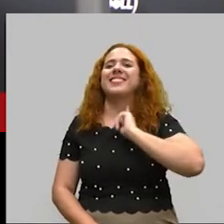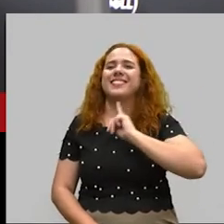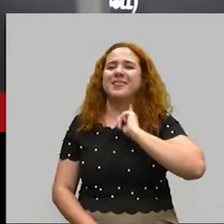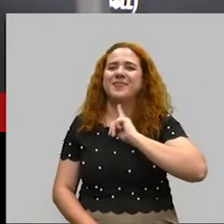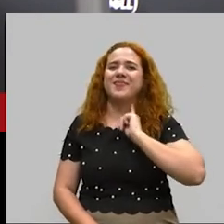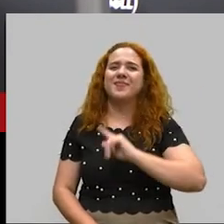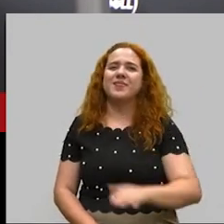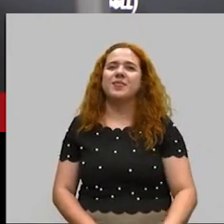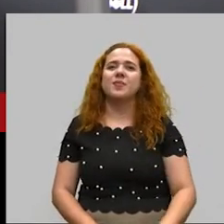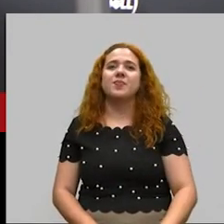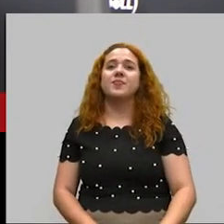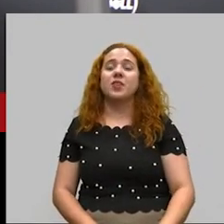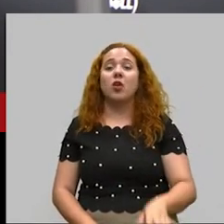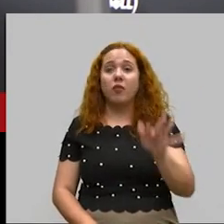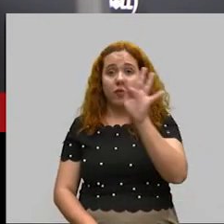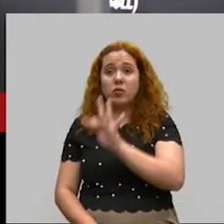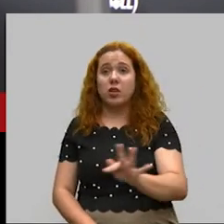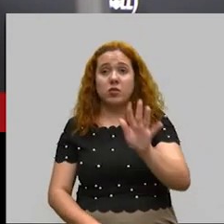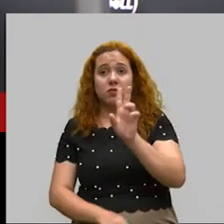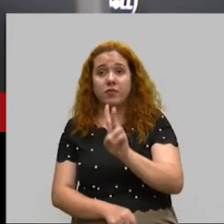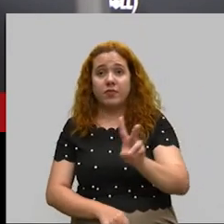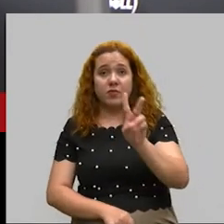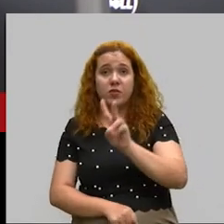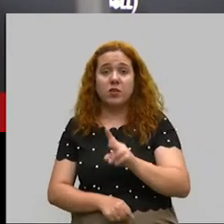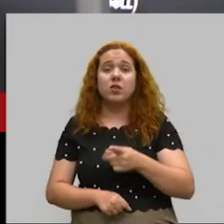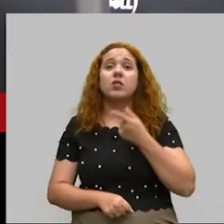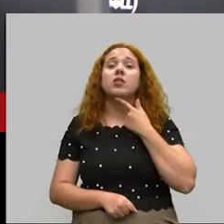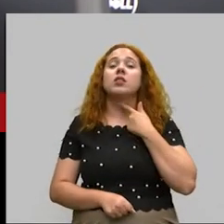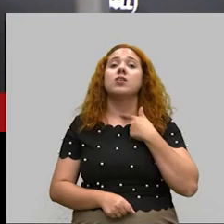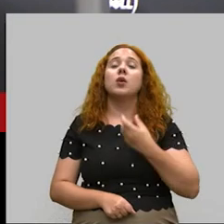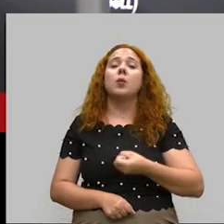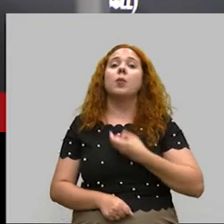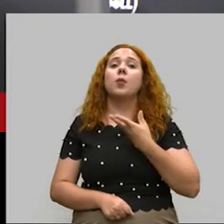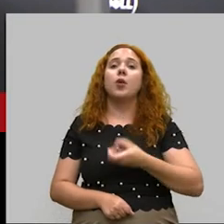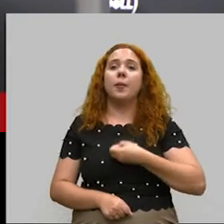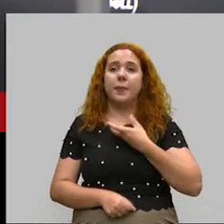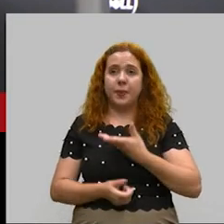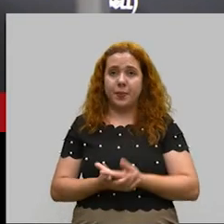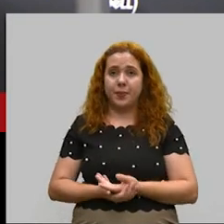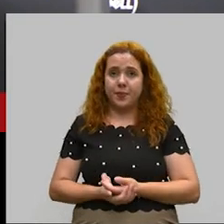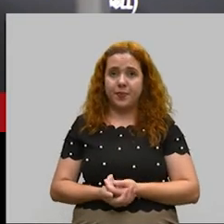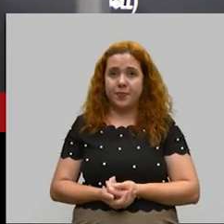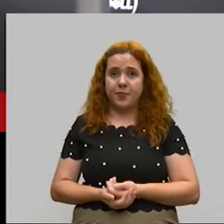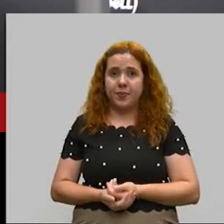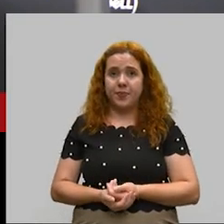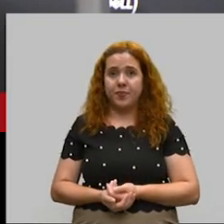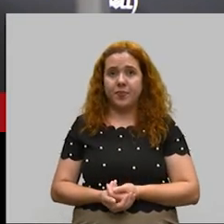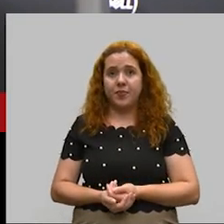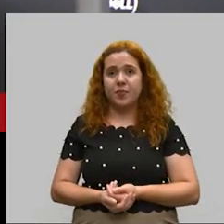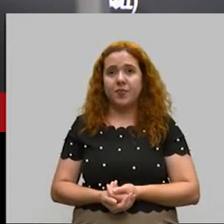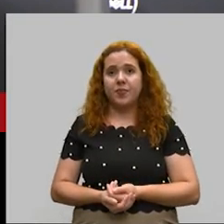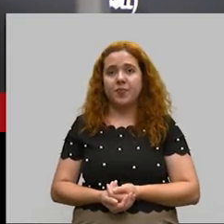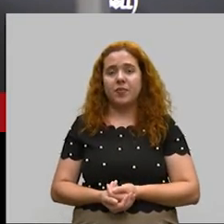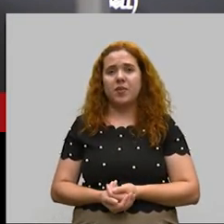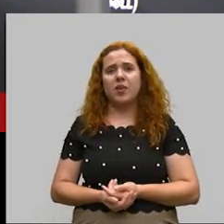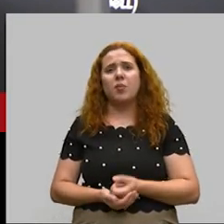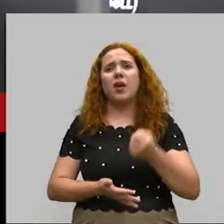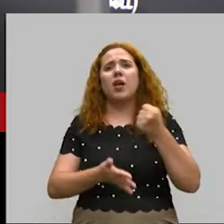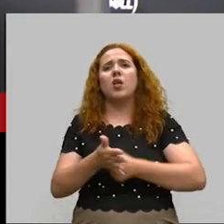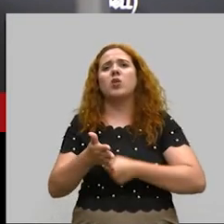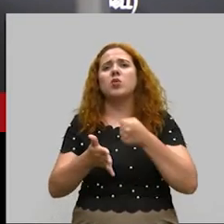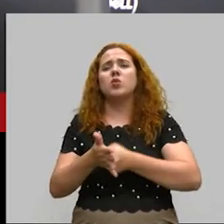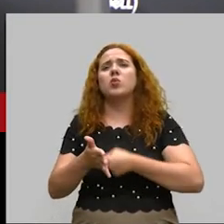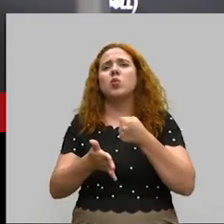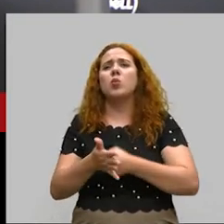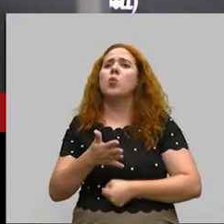Universidade Federal de Viçosa antes de falar minha fala eu gostaria de ler um poema que eh Fala um pouco de como que a luta né no quilombo e como que a história